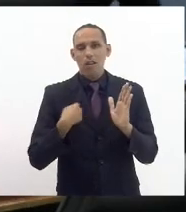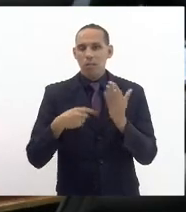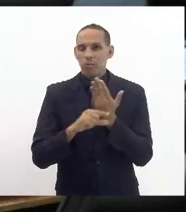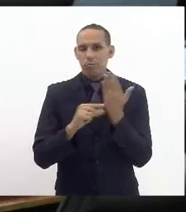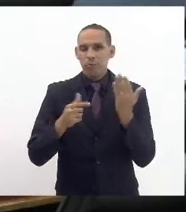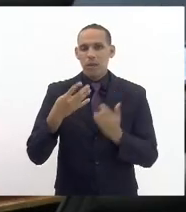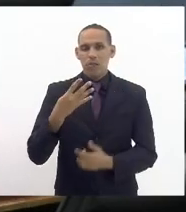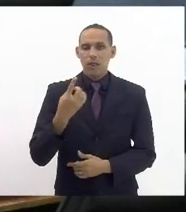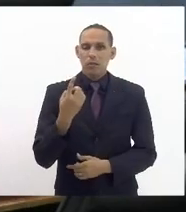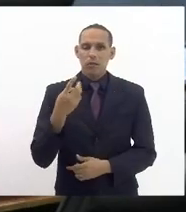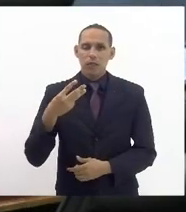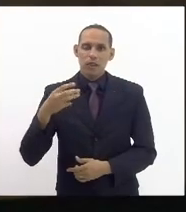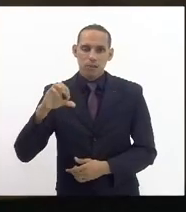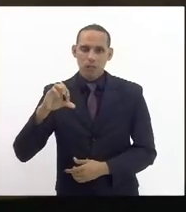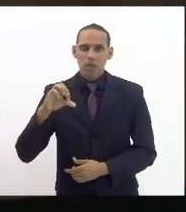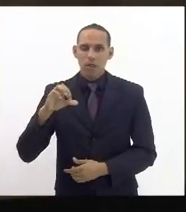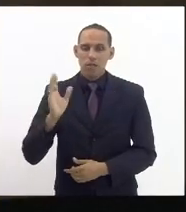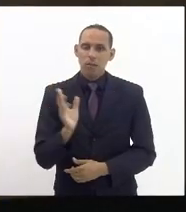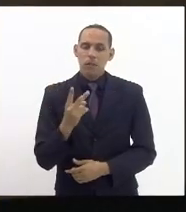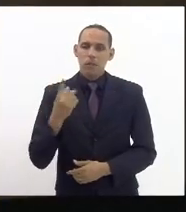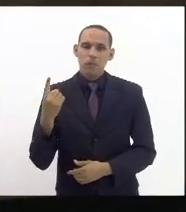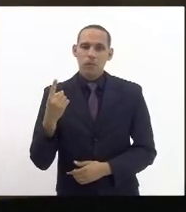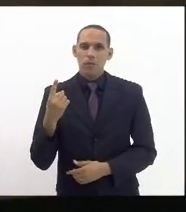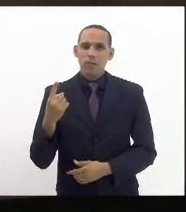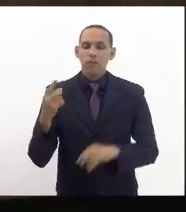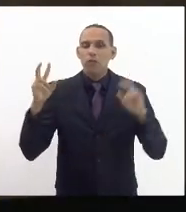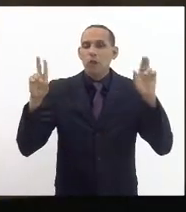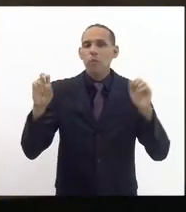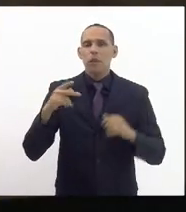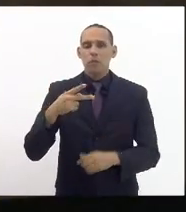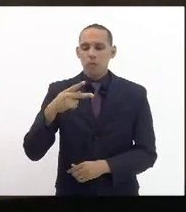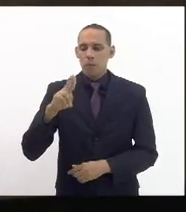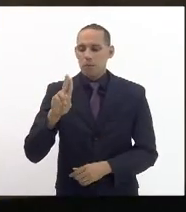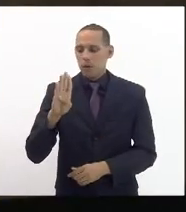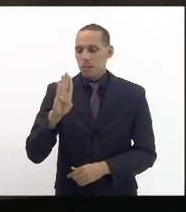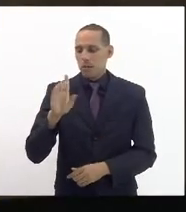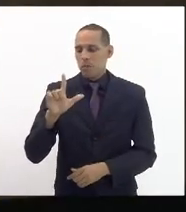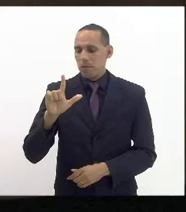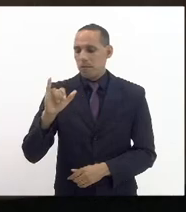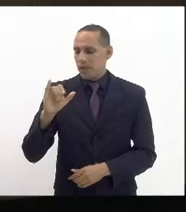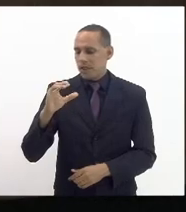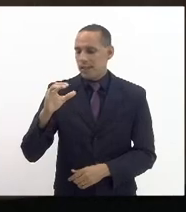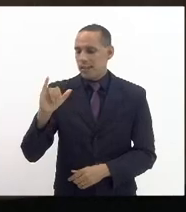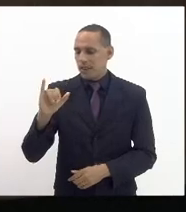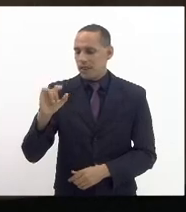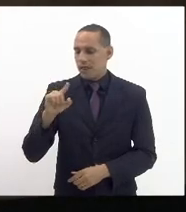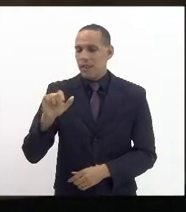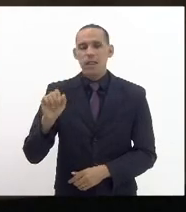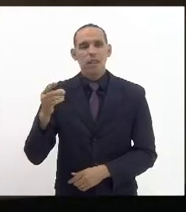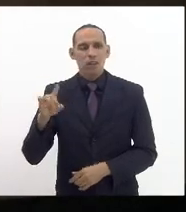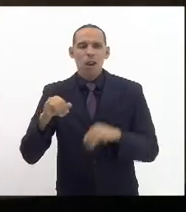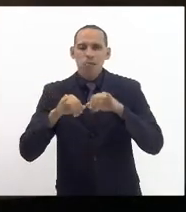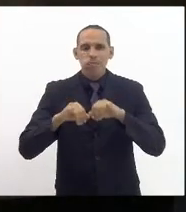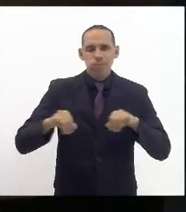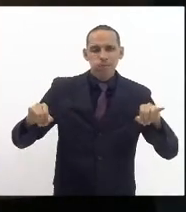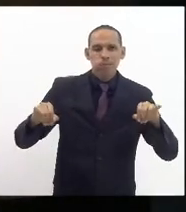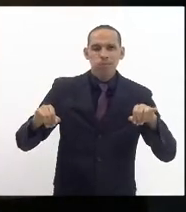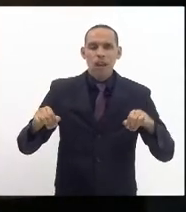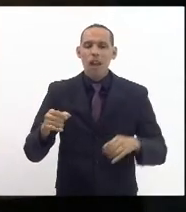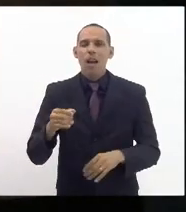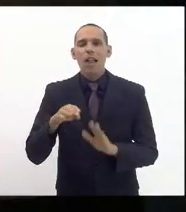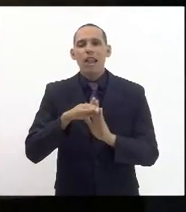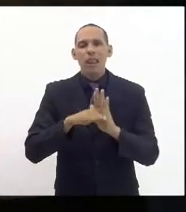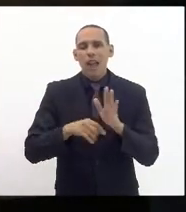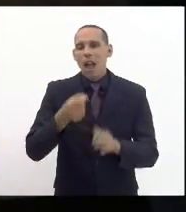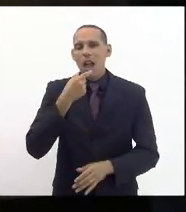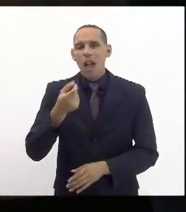o 4139-2021, que dispõe sobre a publicização da lista de medicamentos disponível para abastecimento da rede pública estadual